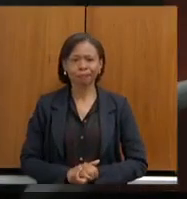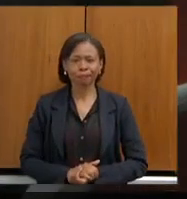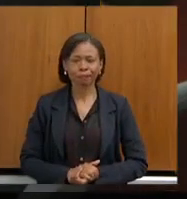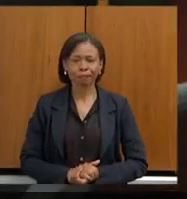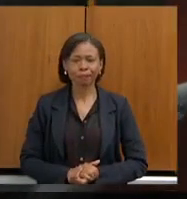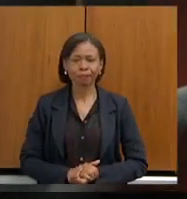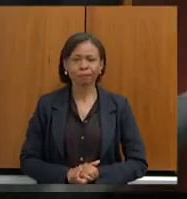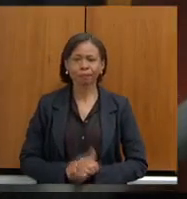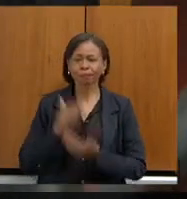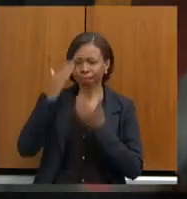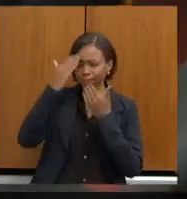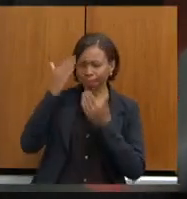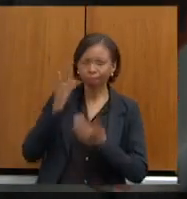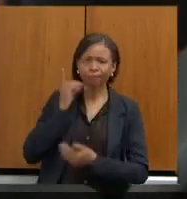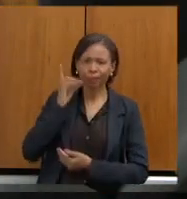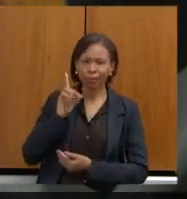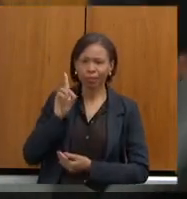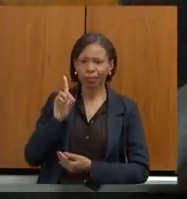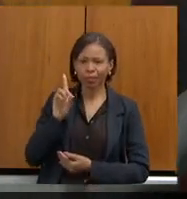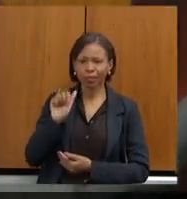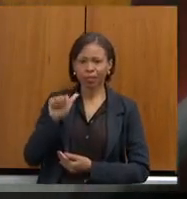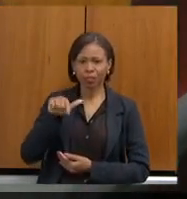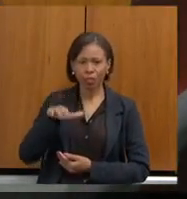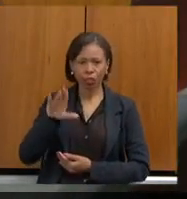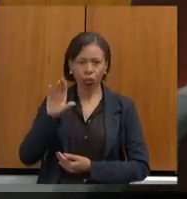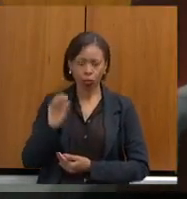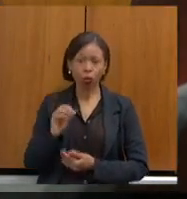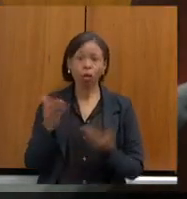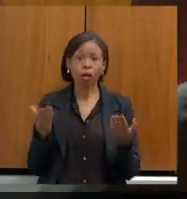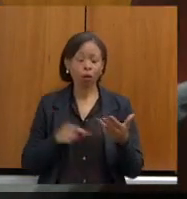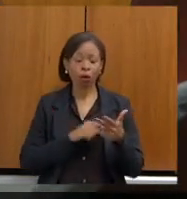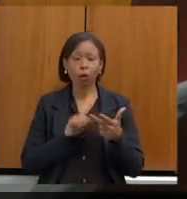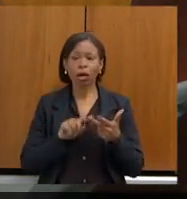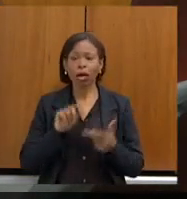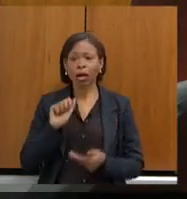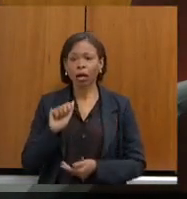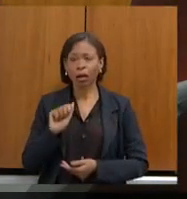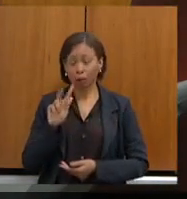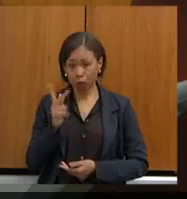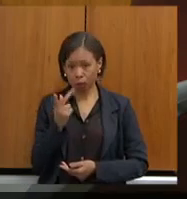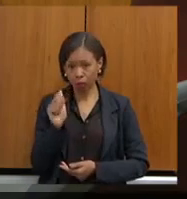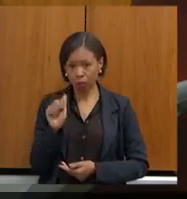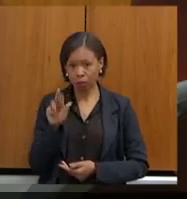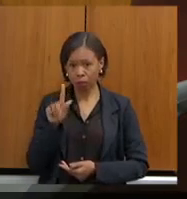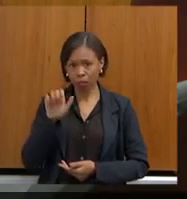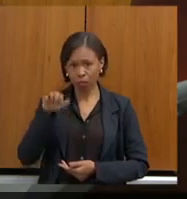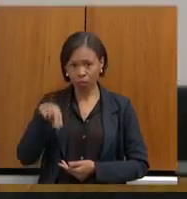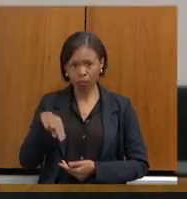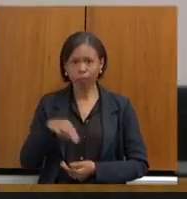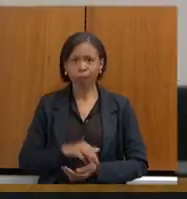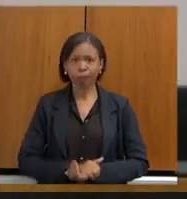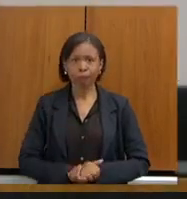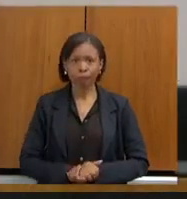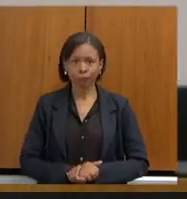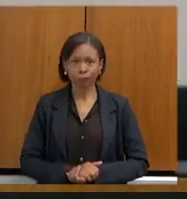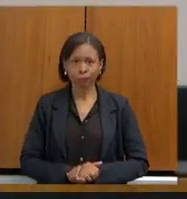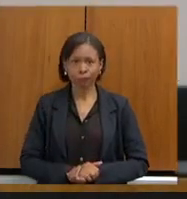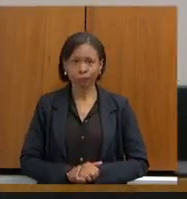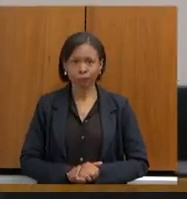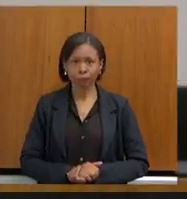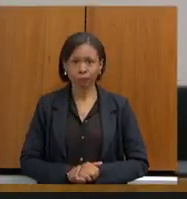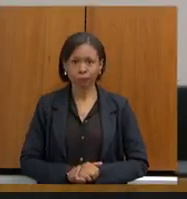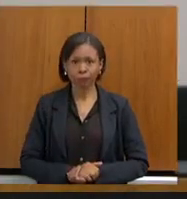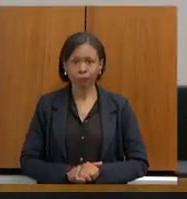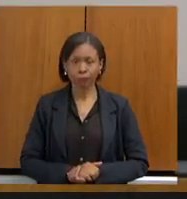agradecemos anúncio colega Deputado Dalmo Ribeiro Silva convidamos o deputado Arlen Santiago que já se encontrava escrito também